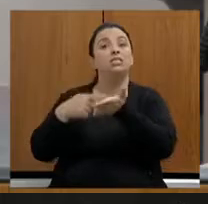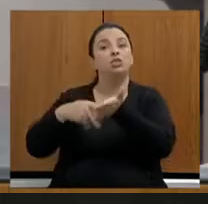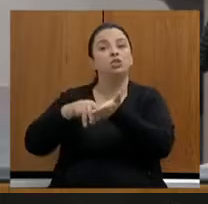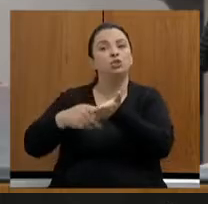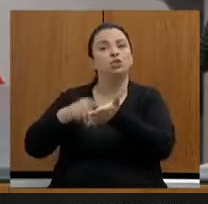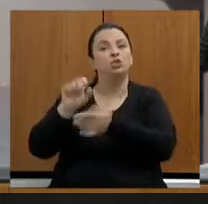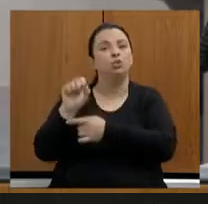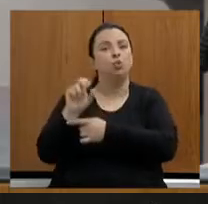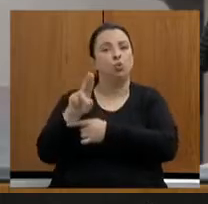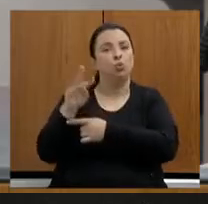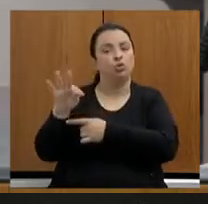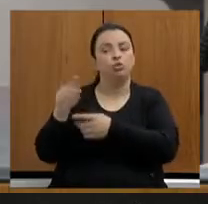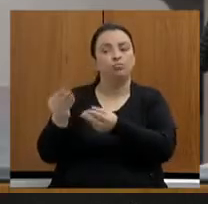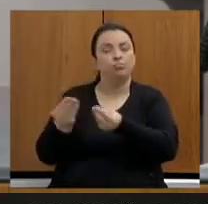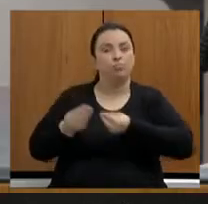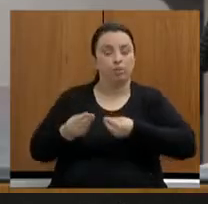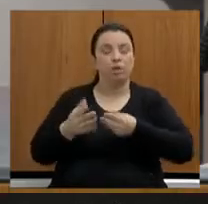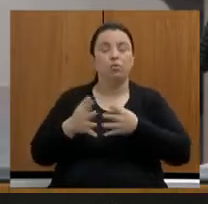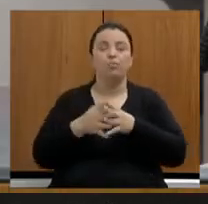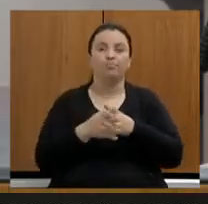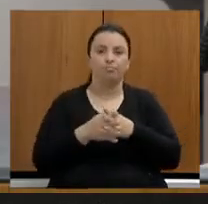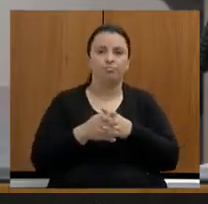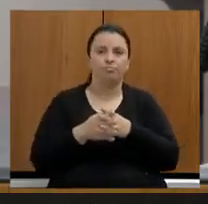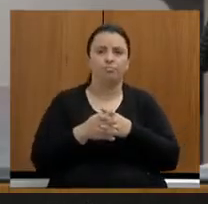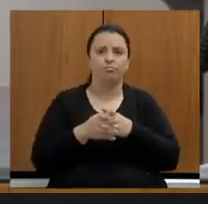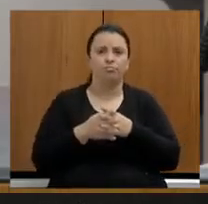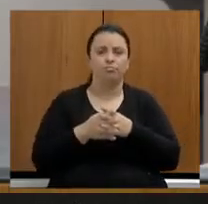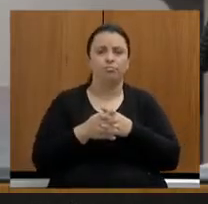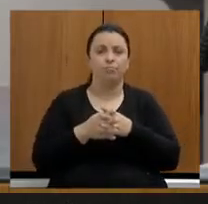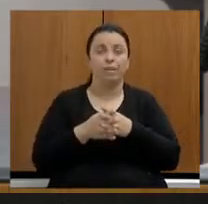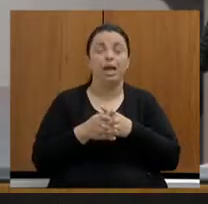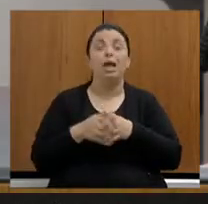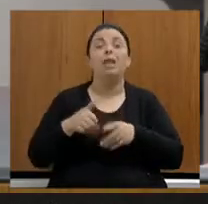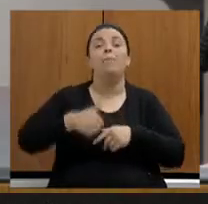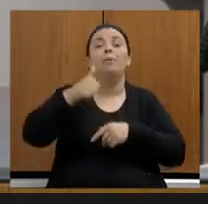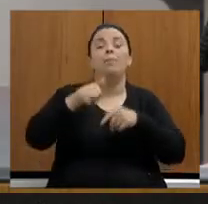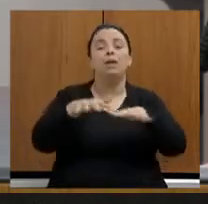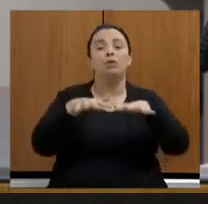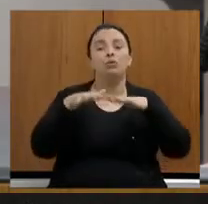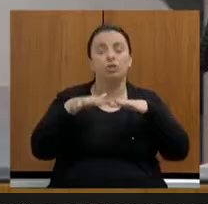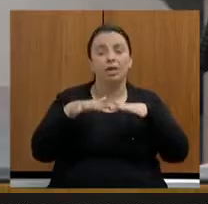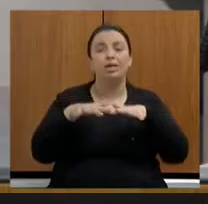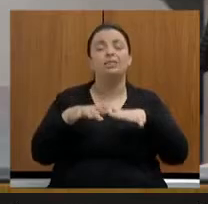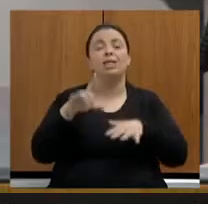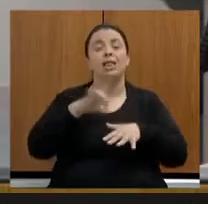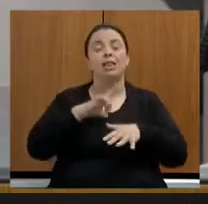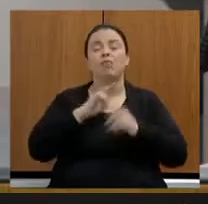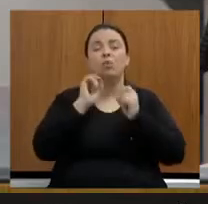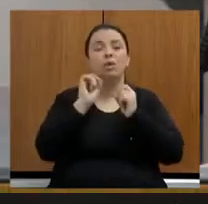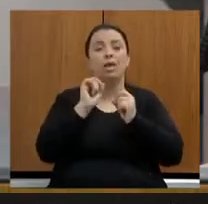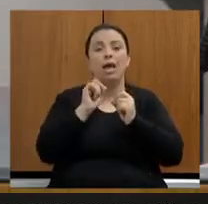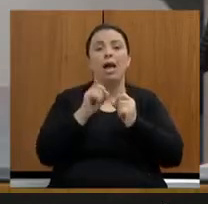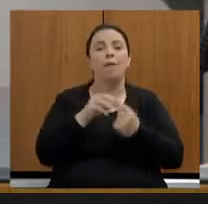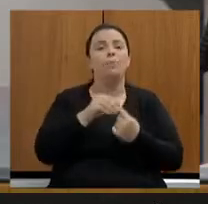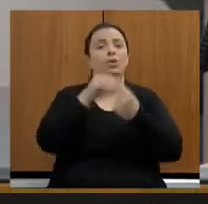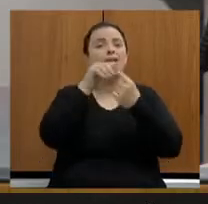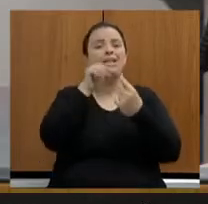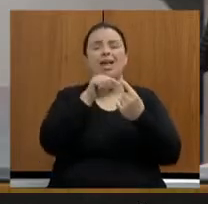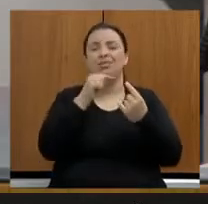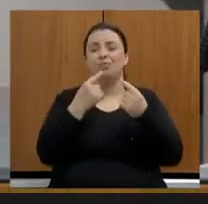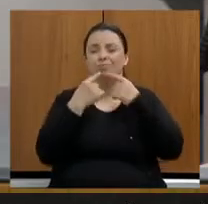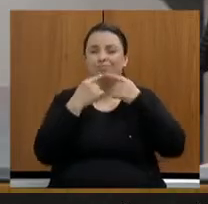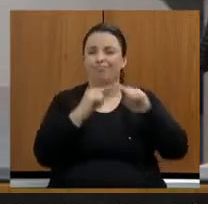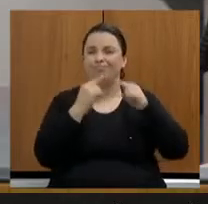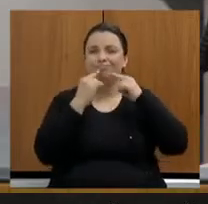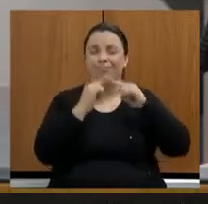já no primeiro audiência após o debate público prioridade a projetos não incluídos no plano estadual é criticado o governo